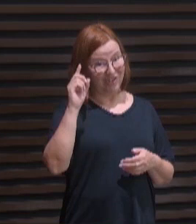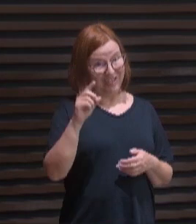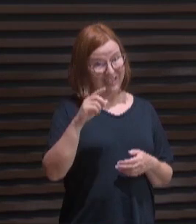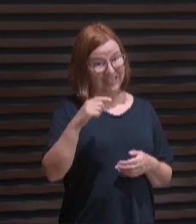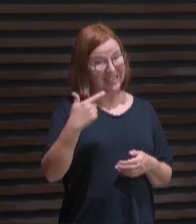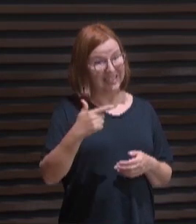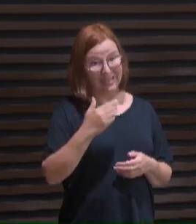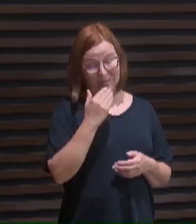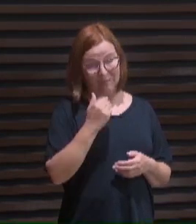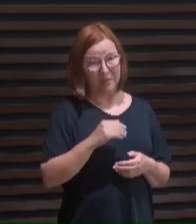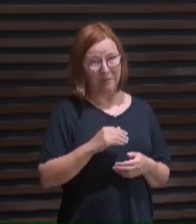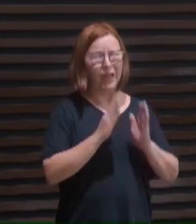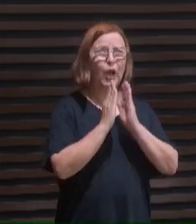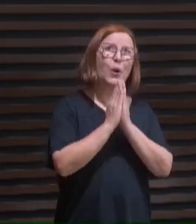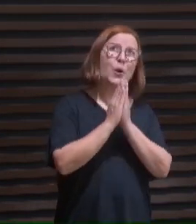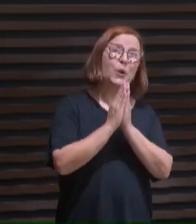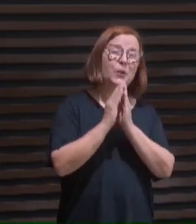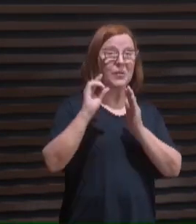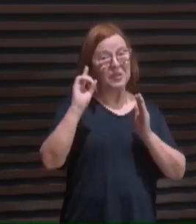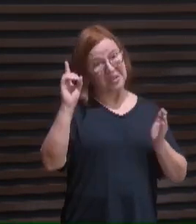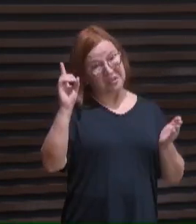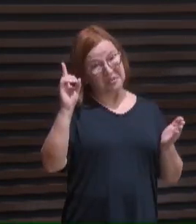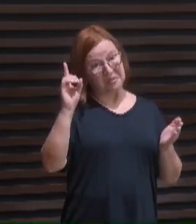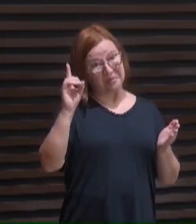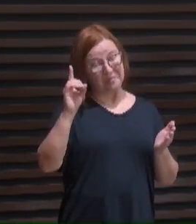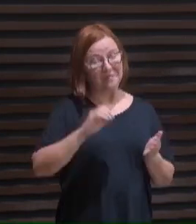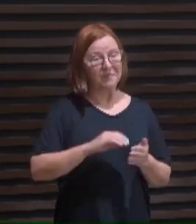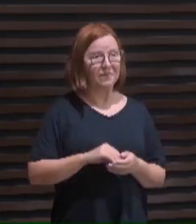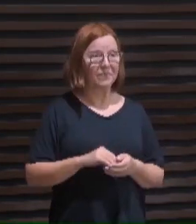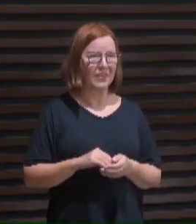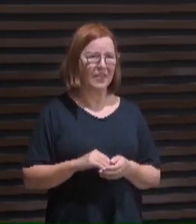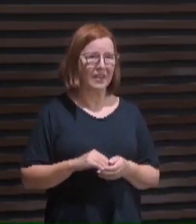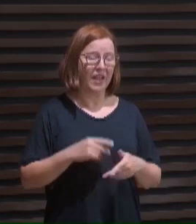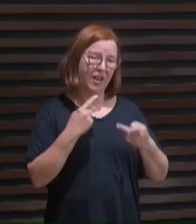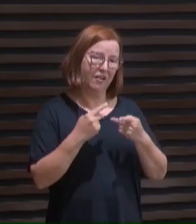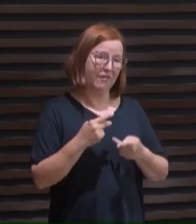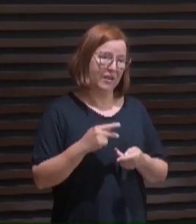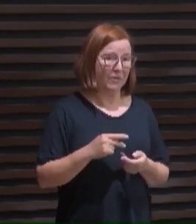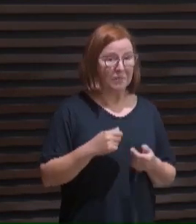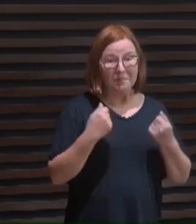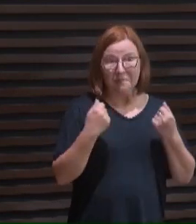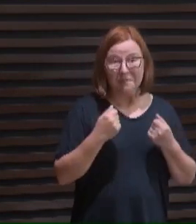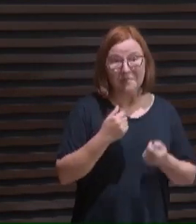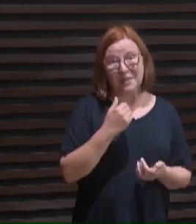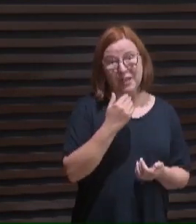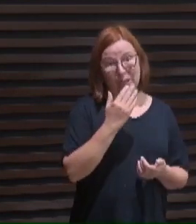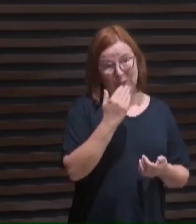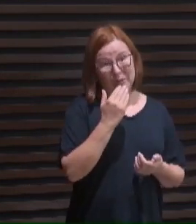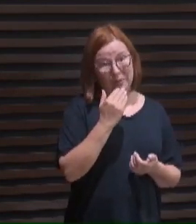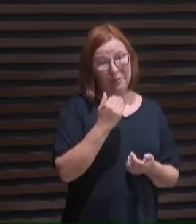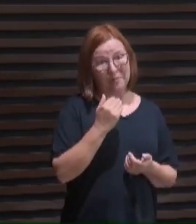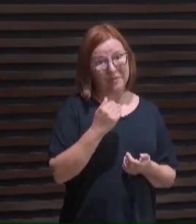estou ruim, eu estou perdendo a vontade de viver, estou sem comer. E o Senhor disse: